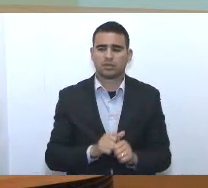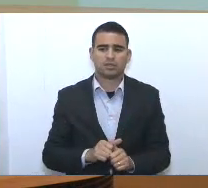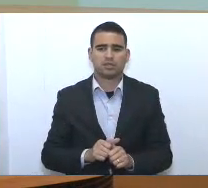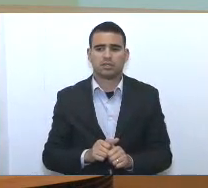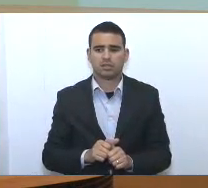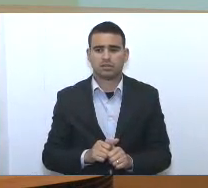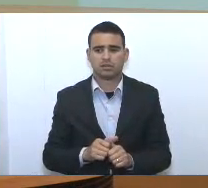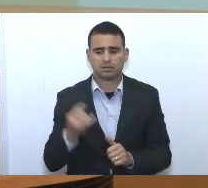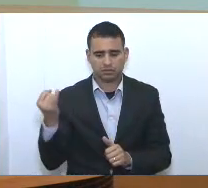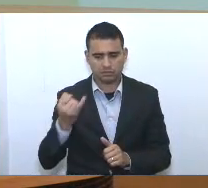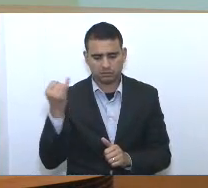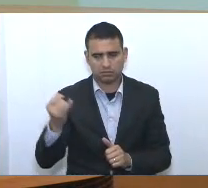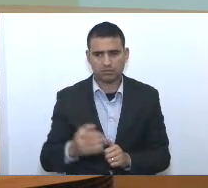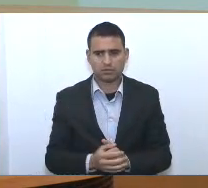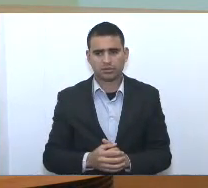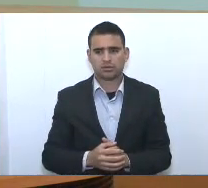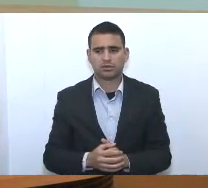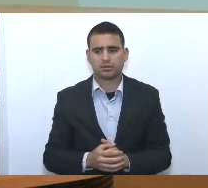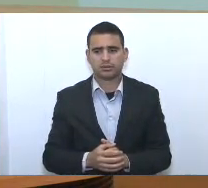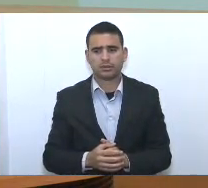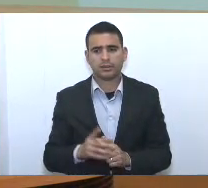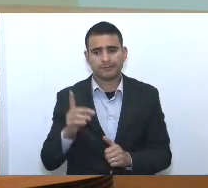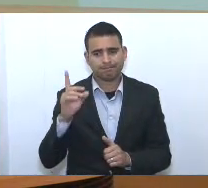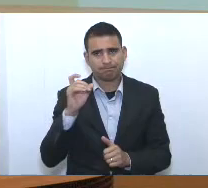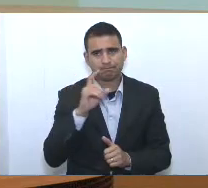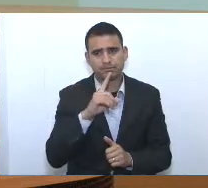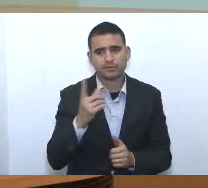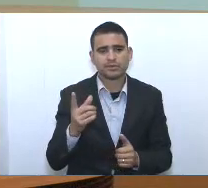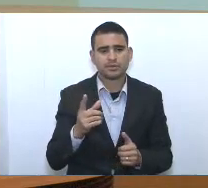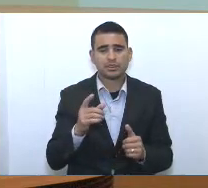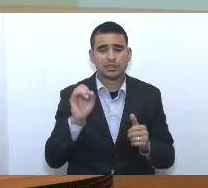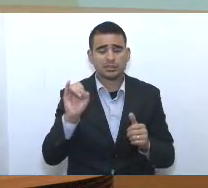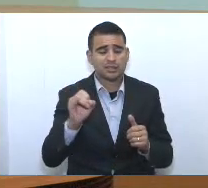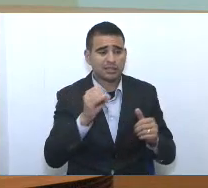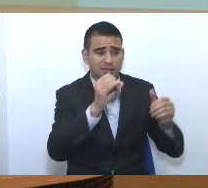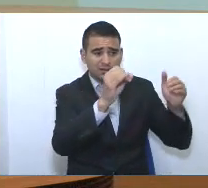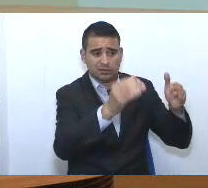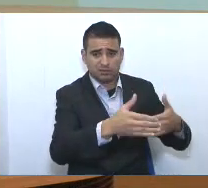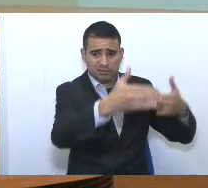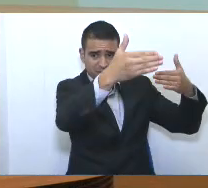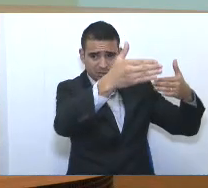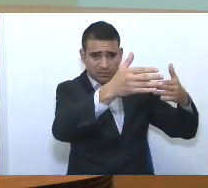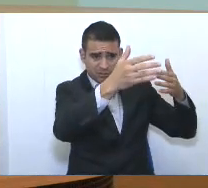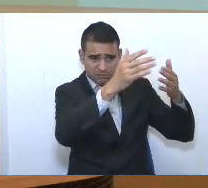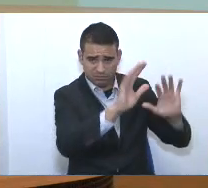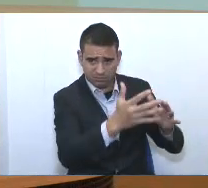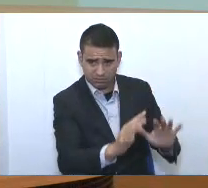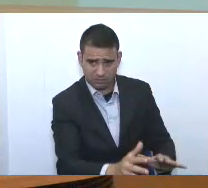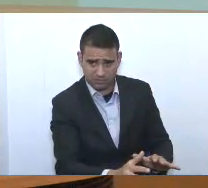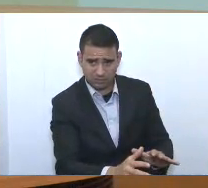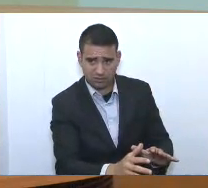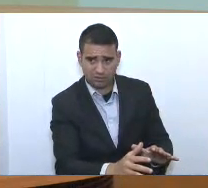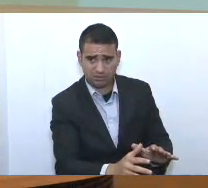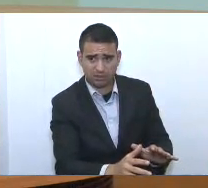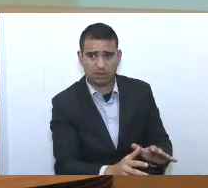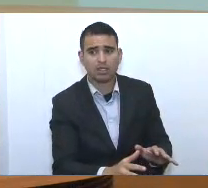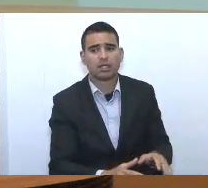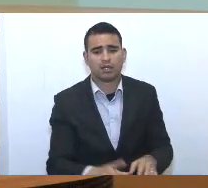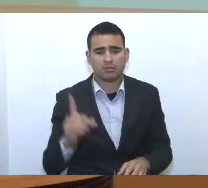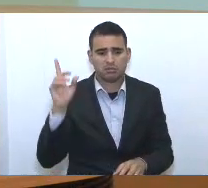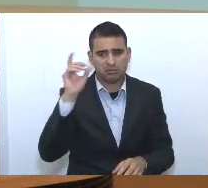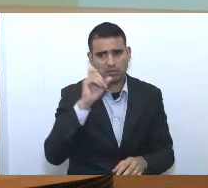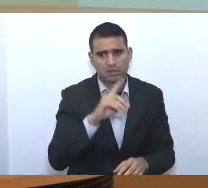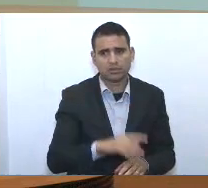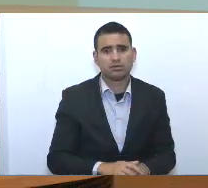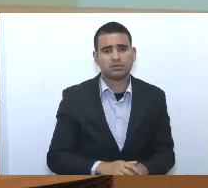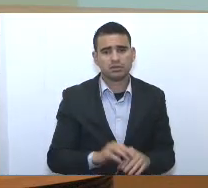porque vai ser realmente, se derrubar esses muros, abre um precedente para que a gente também peça para que derrube